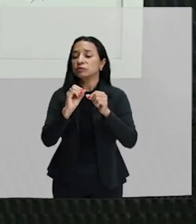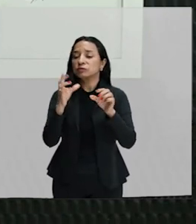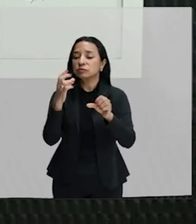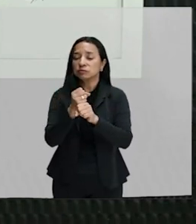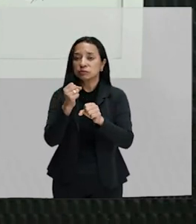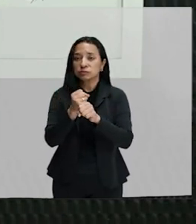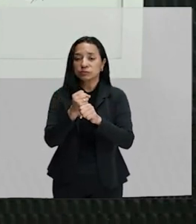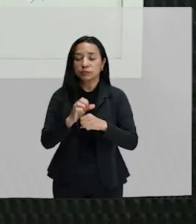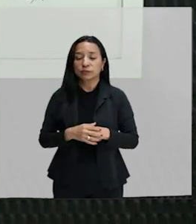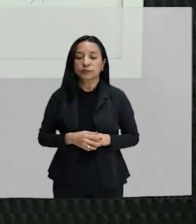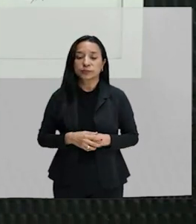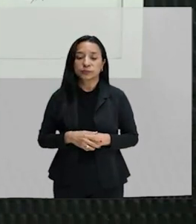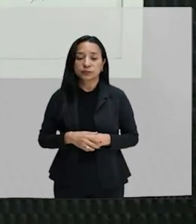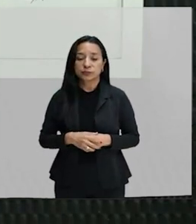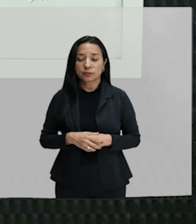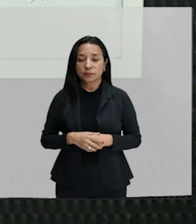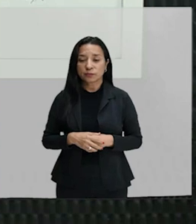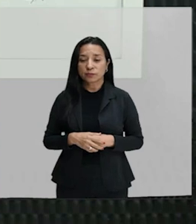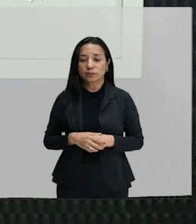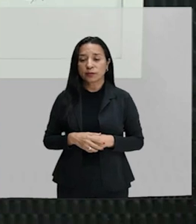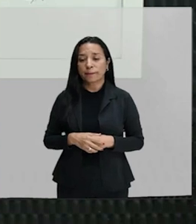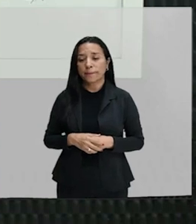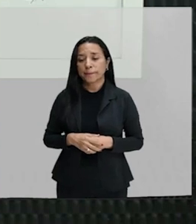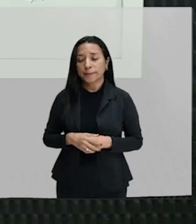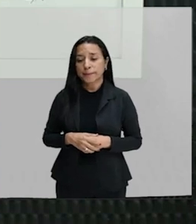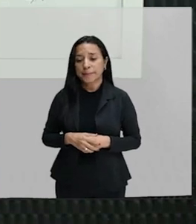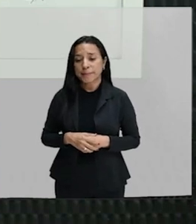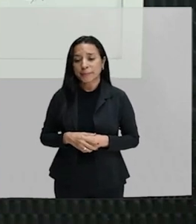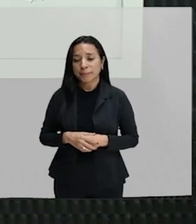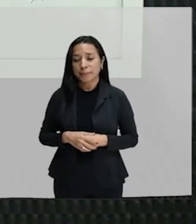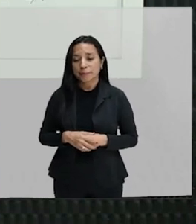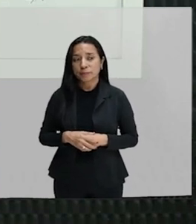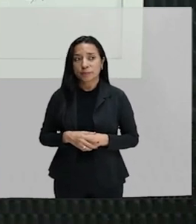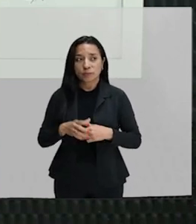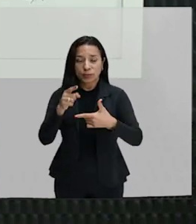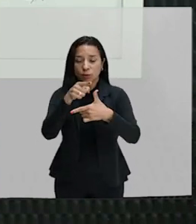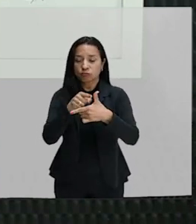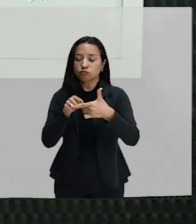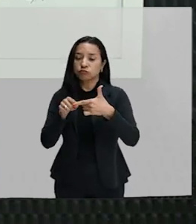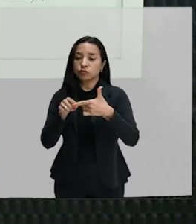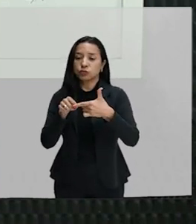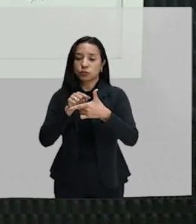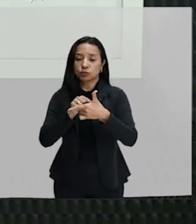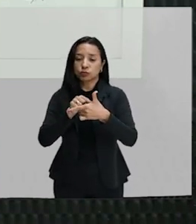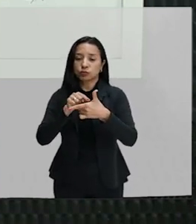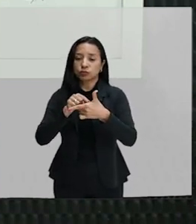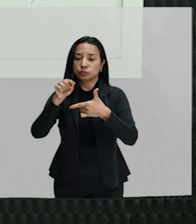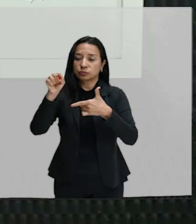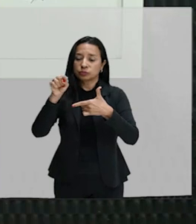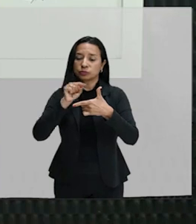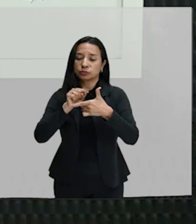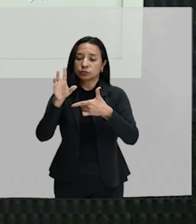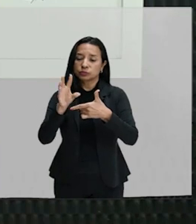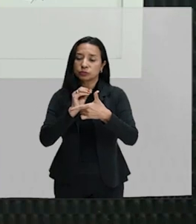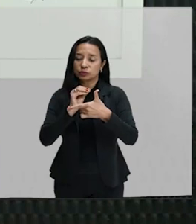simples também eu vou pegar os dois pontos notáveis que eu tenho dois pontos que aparecem aqui para mim ó este ponto